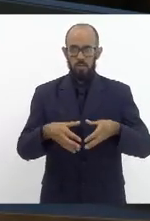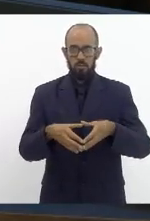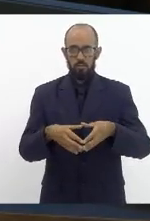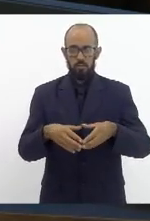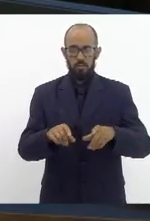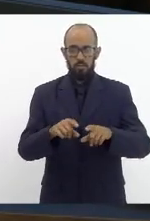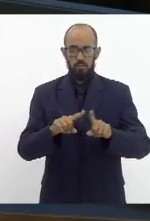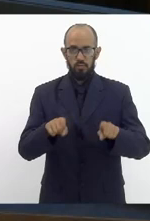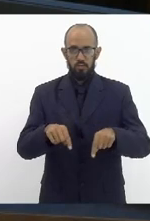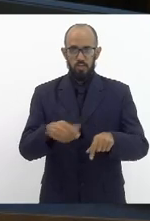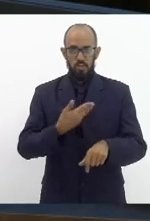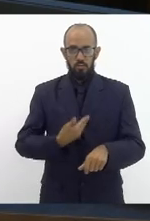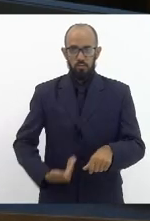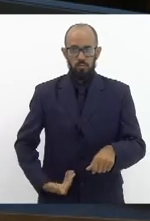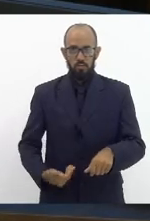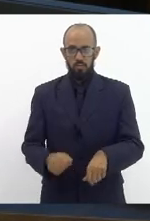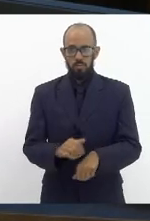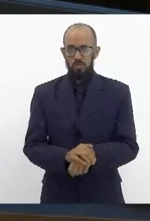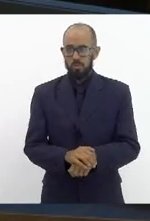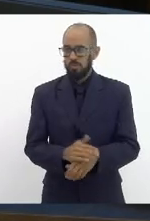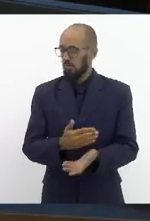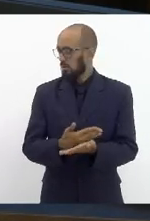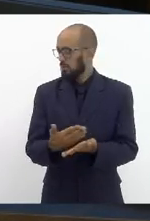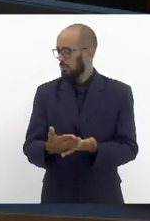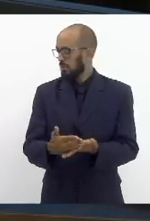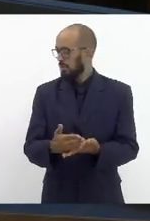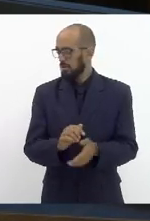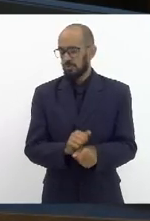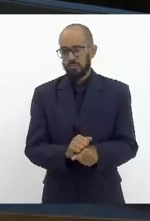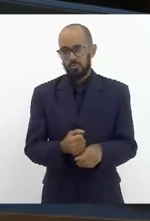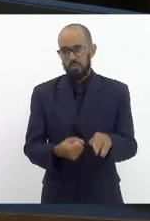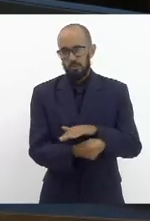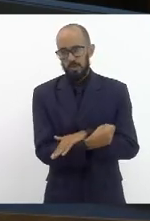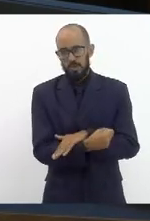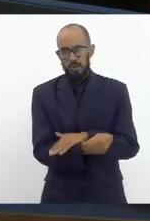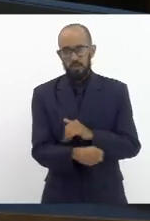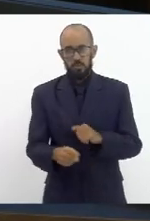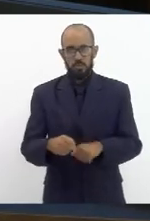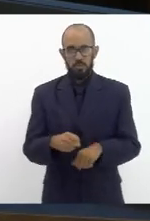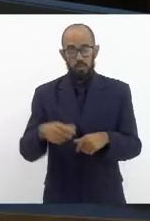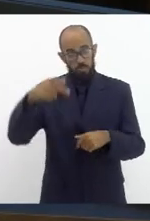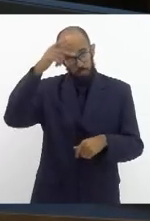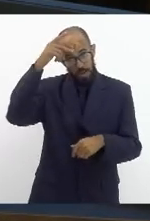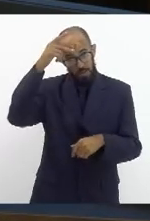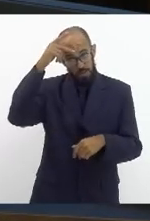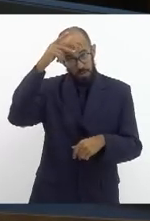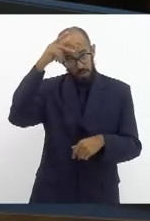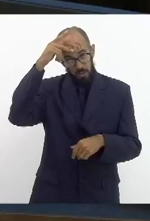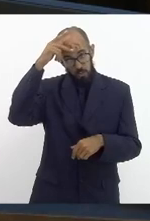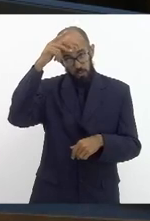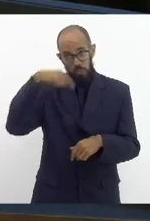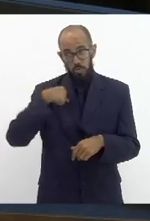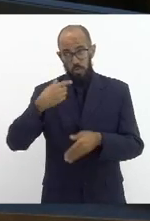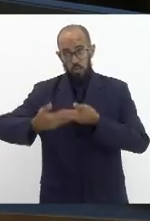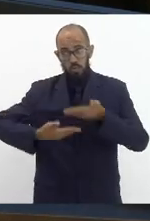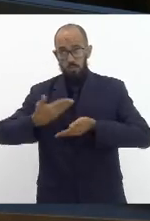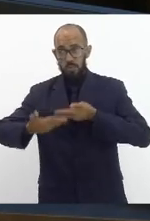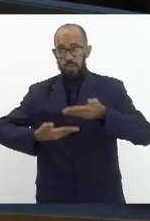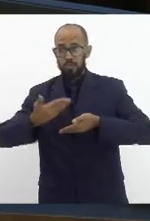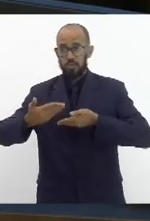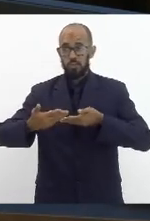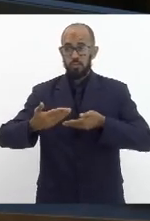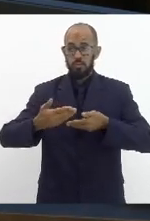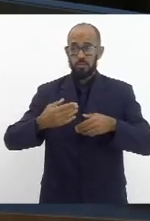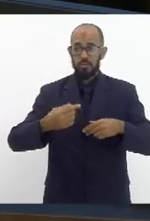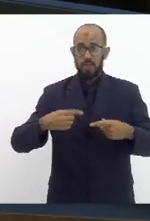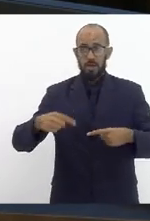desde o início do mandato, de padrinho dos concursos públicos, e sei que compartilho esse apelido carinhoso com outros deputados nessa